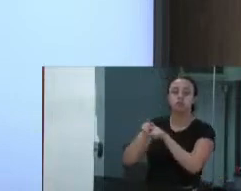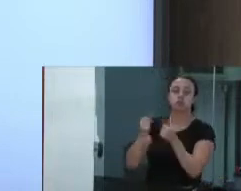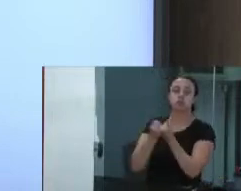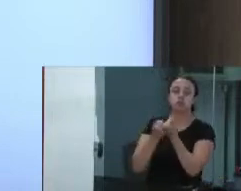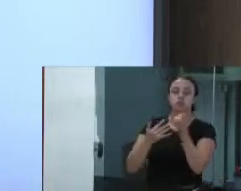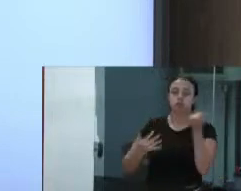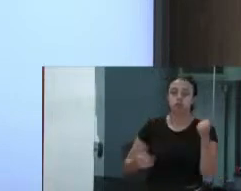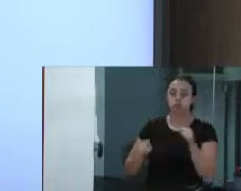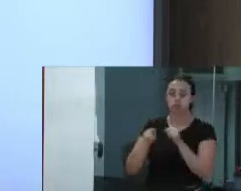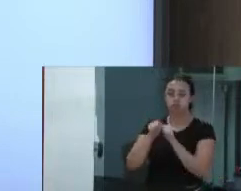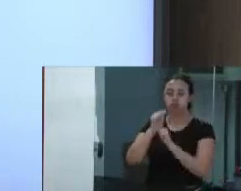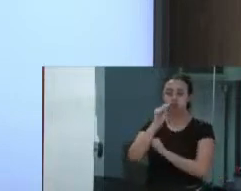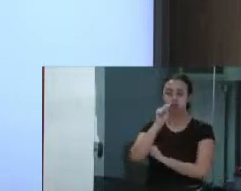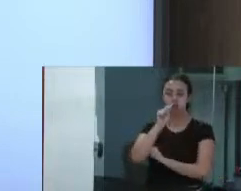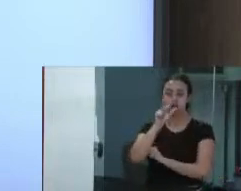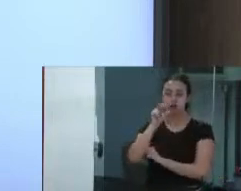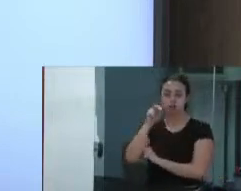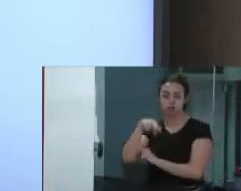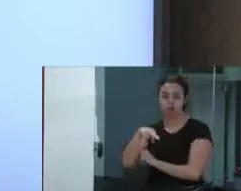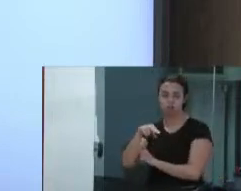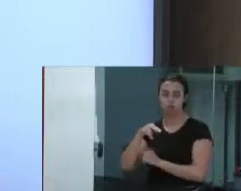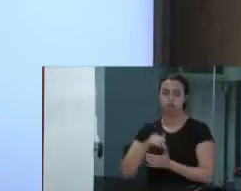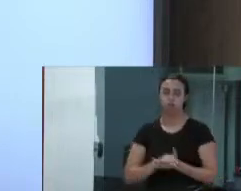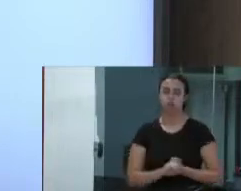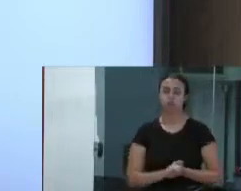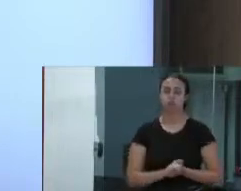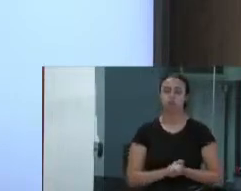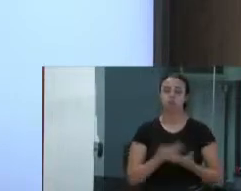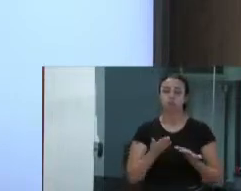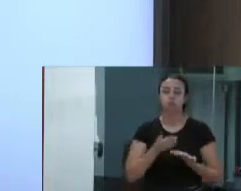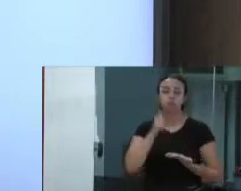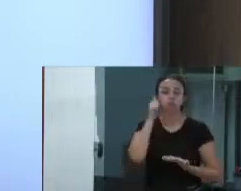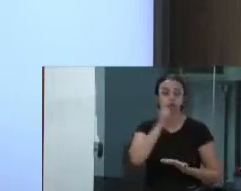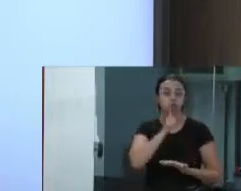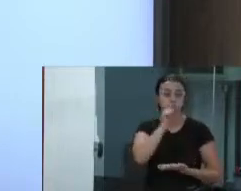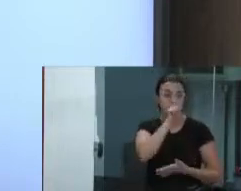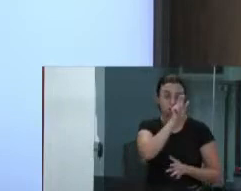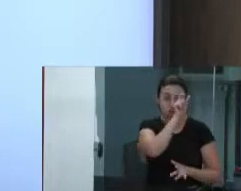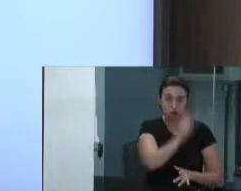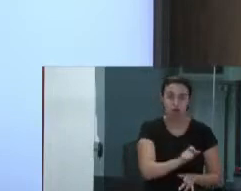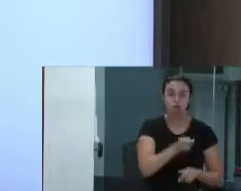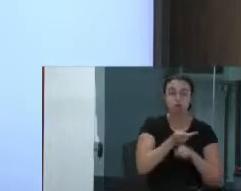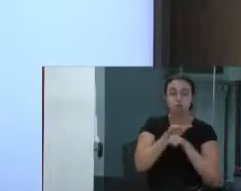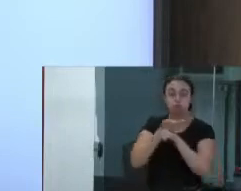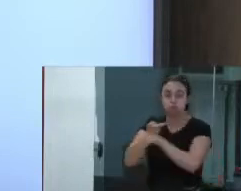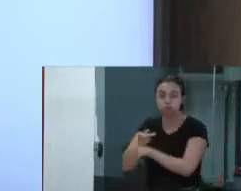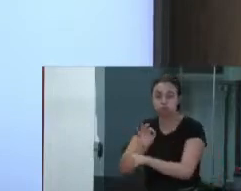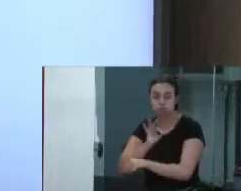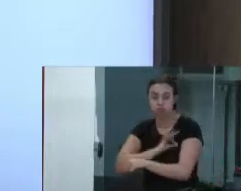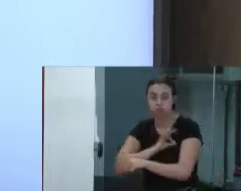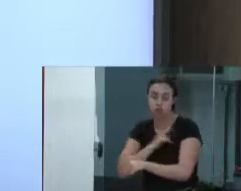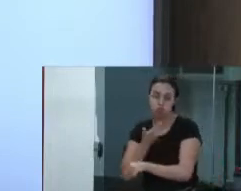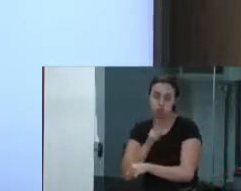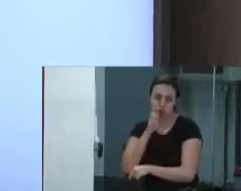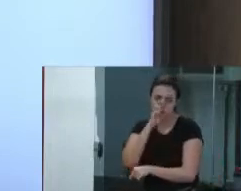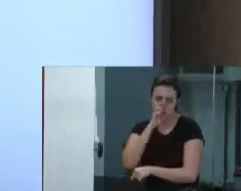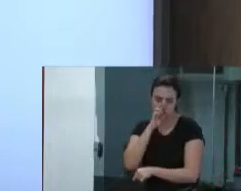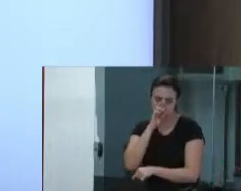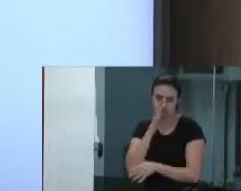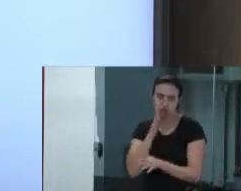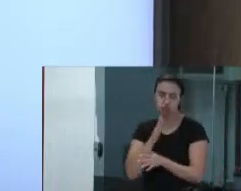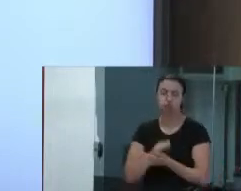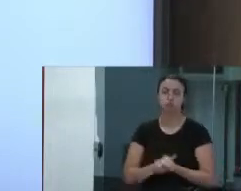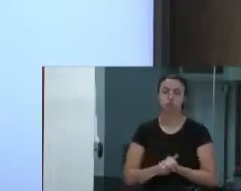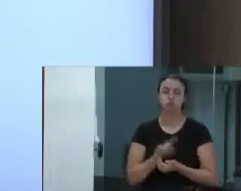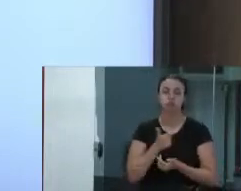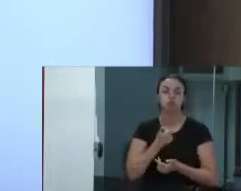Instituto Avon, do qual o município de Divinópolis aderiu. Então, aquela mulher, ela procura a delegacia, ela não tem risco de vida, desculpe, ela não